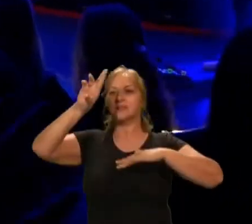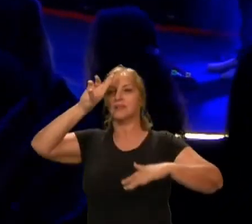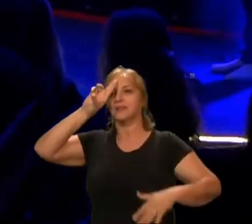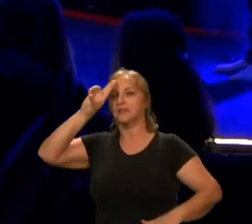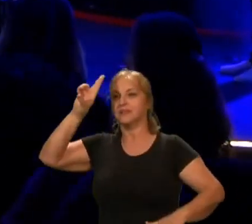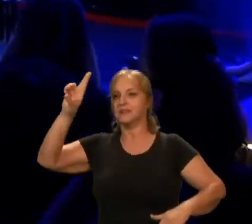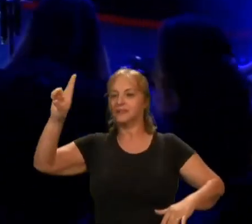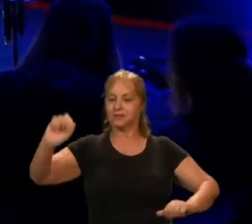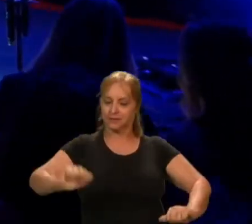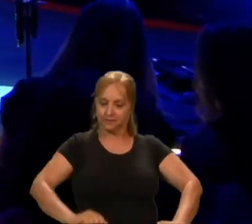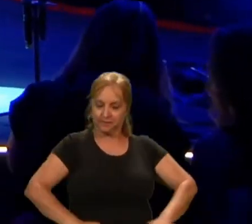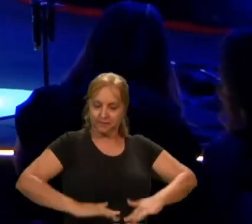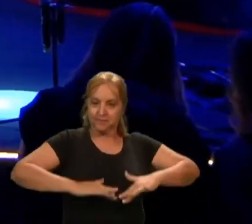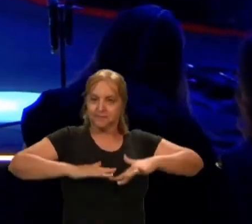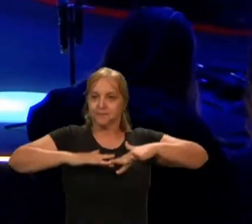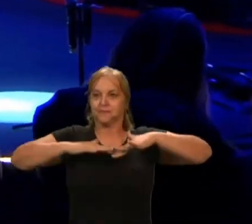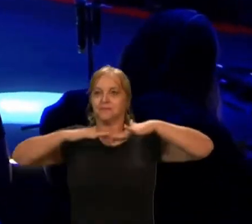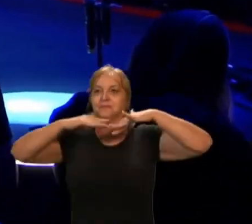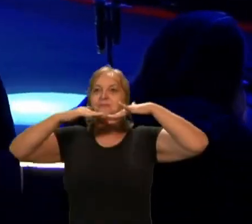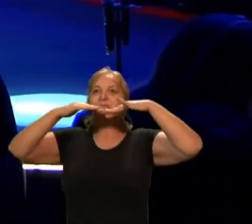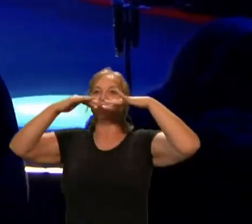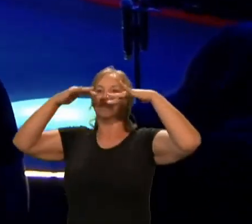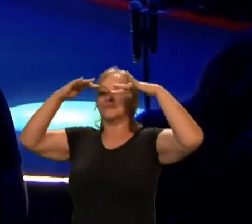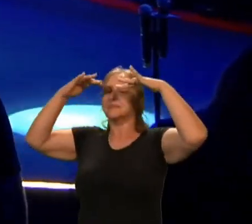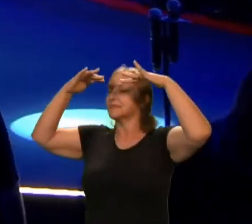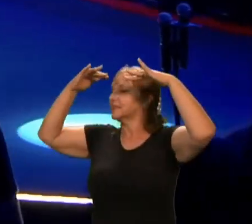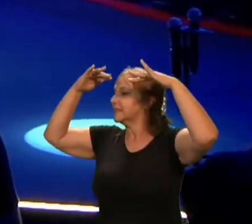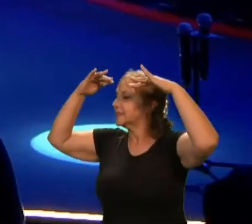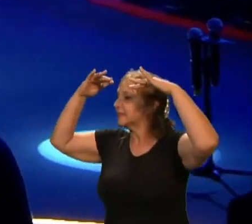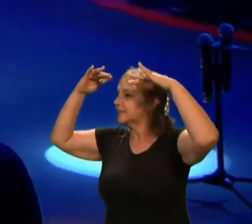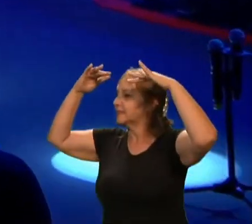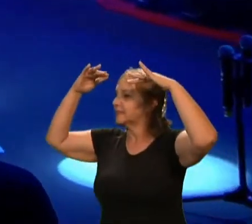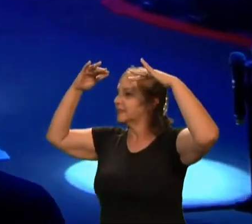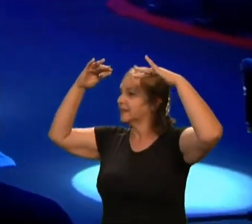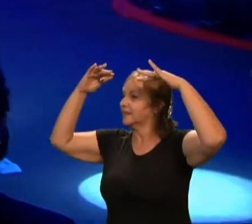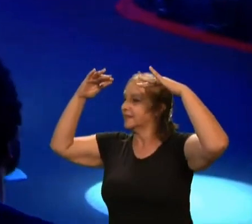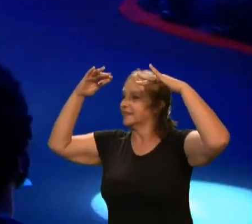É hoje, aqui, agora. Aumenta o volume da sua voz e diga: vamos, Tarão. E a